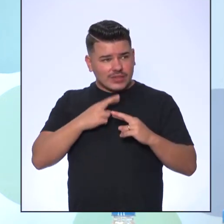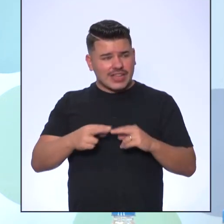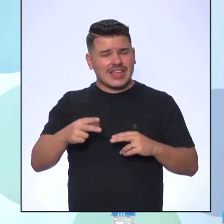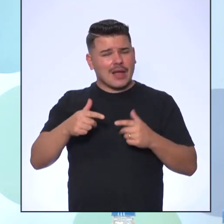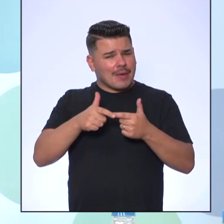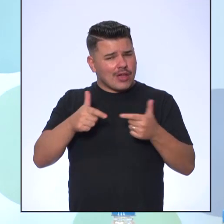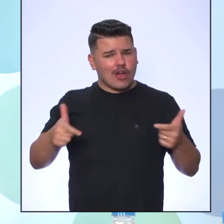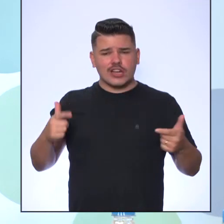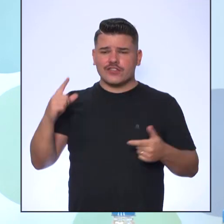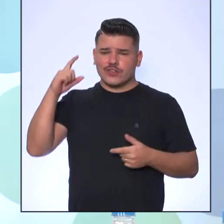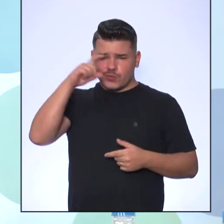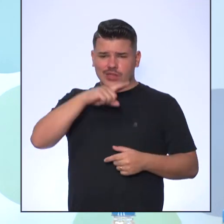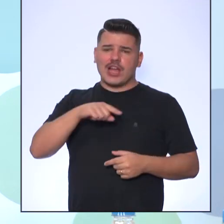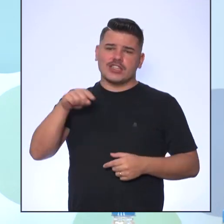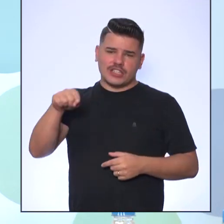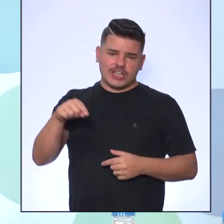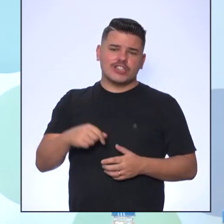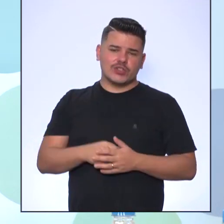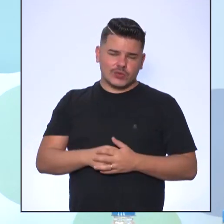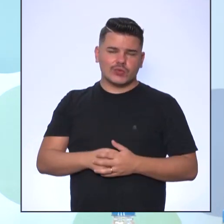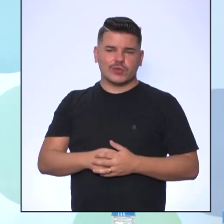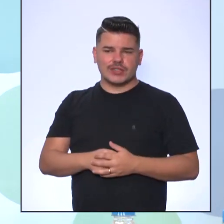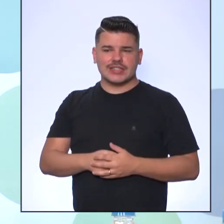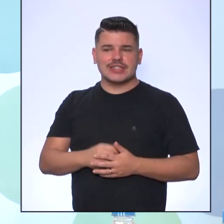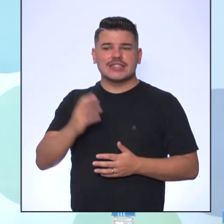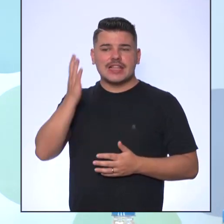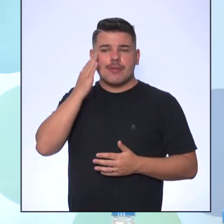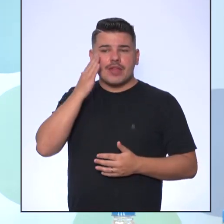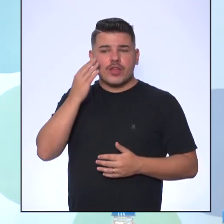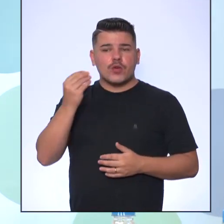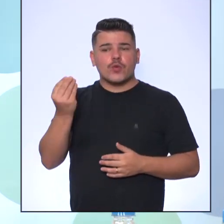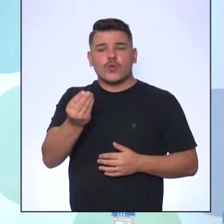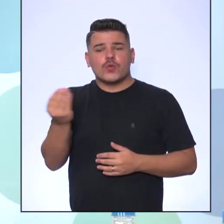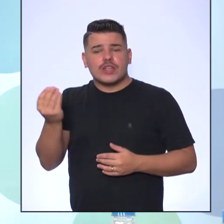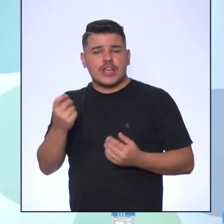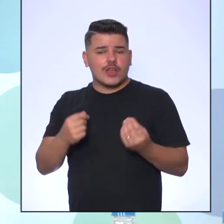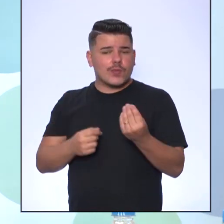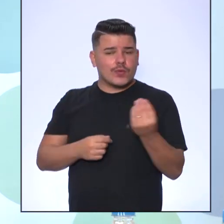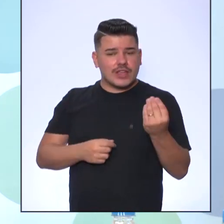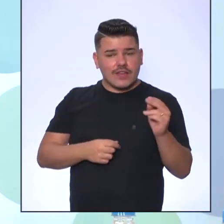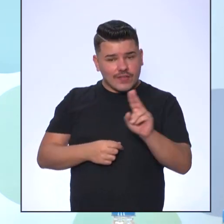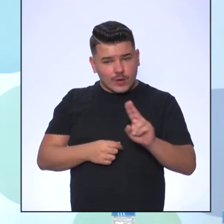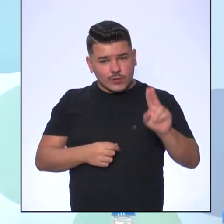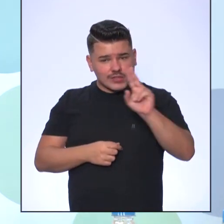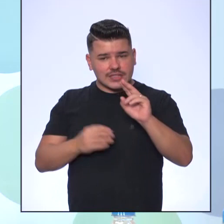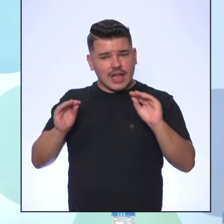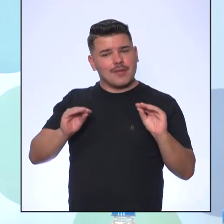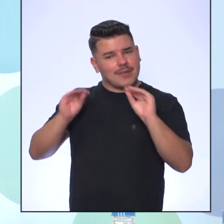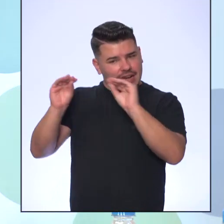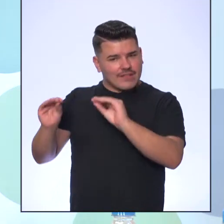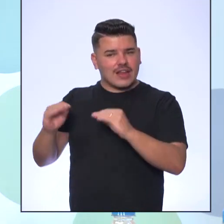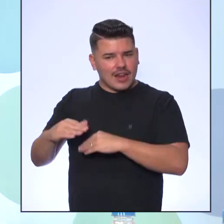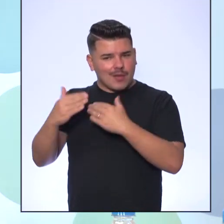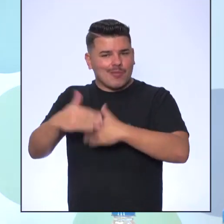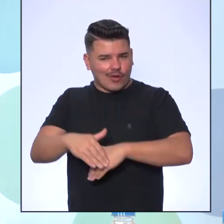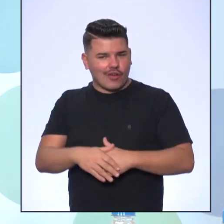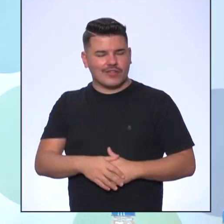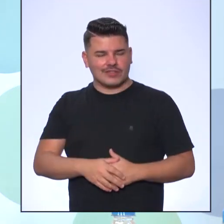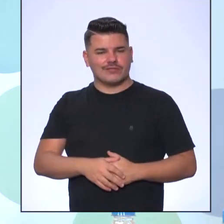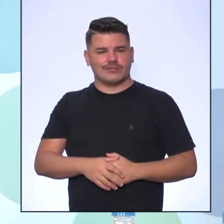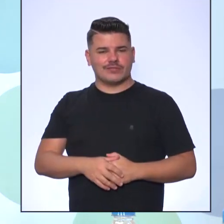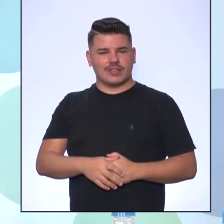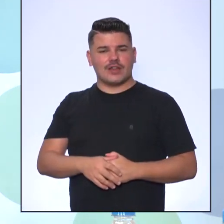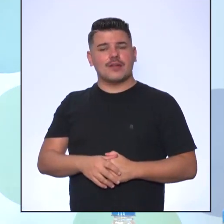que essa, né? É de saber tirar qual ferramenta usar para resolver aquela determinada questão. E exatamente isso passa muito pela questão